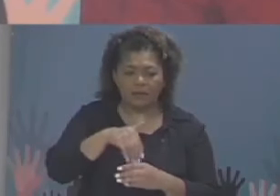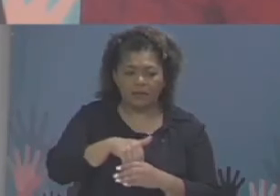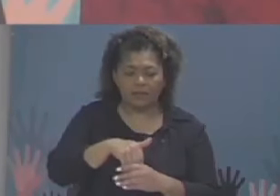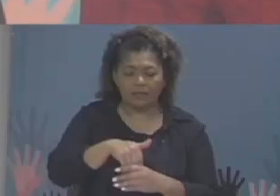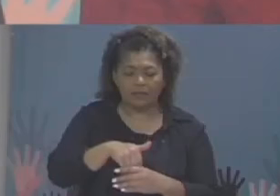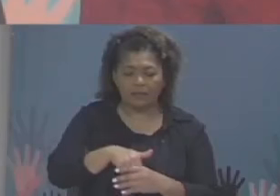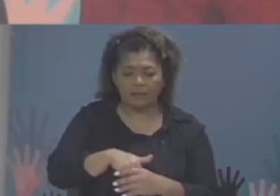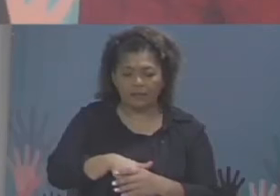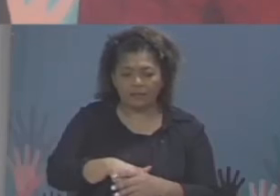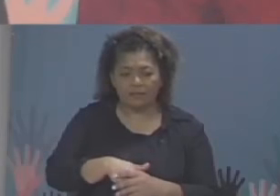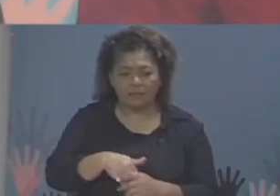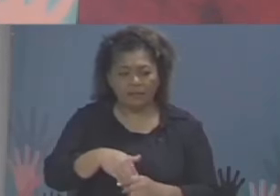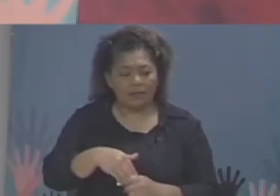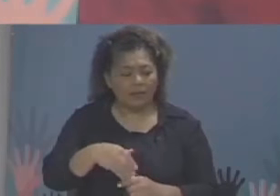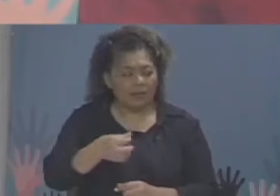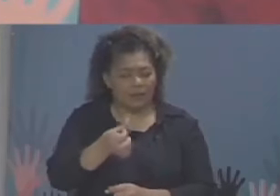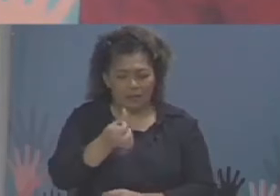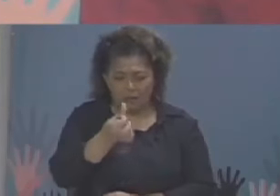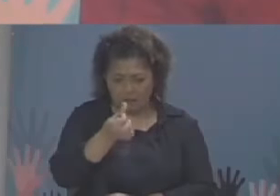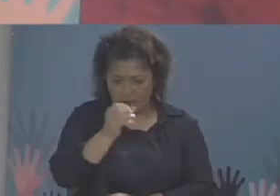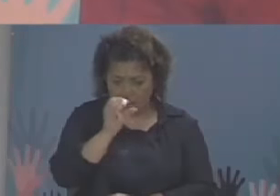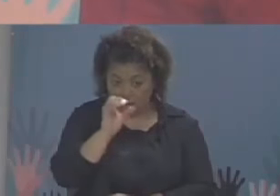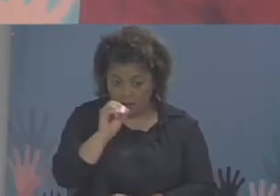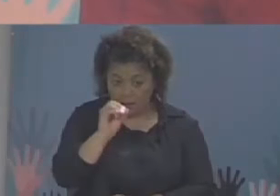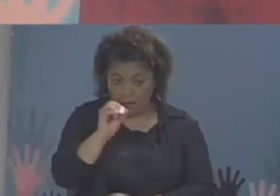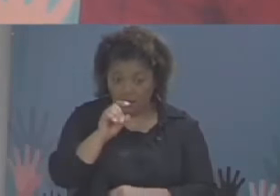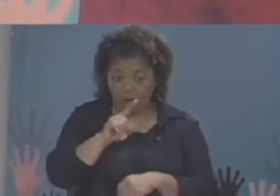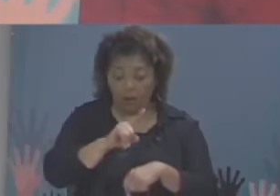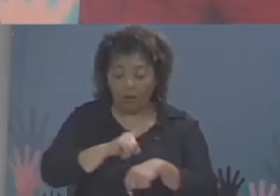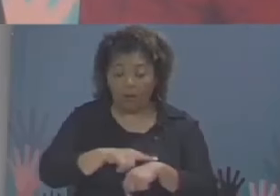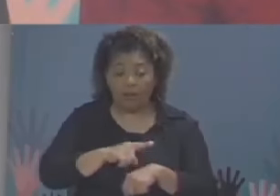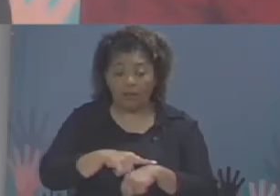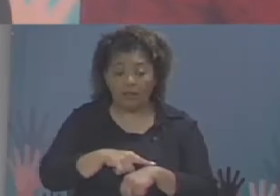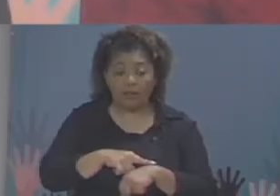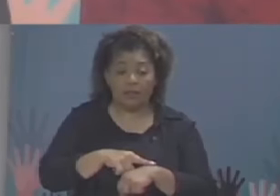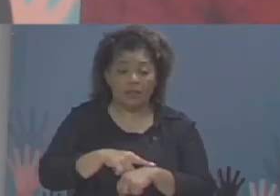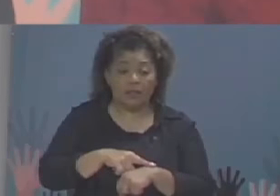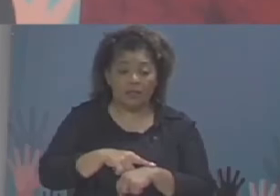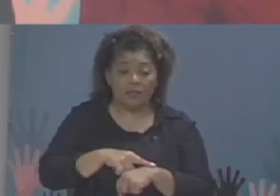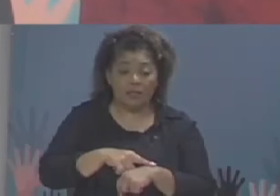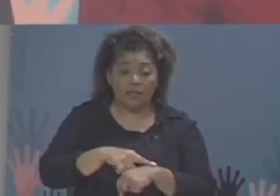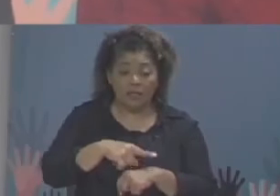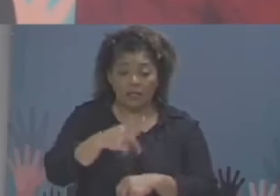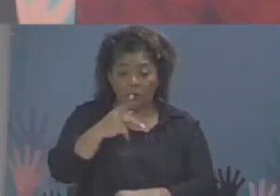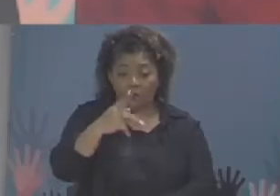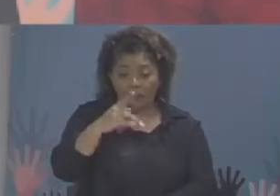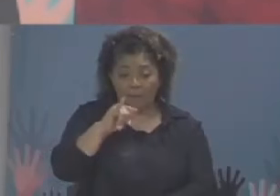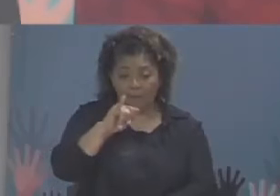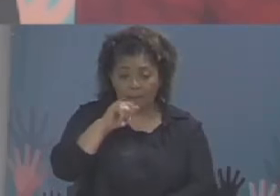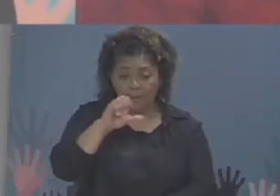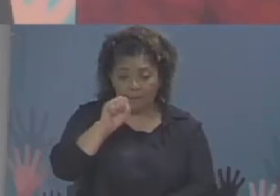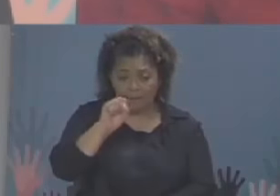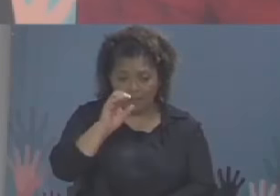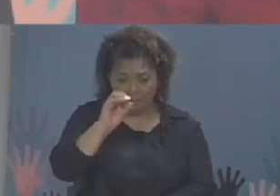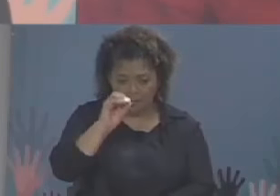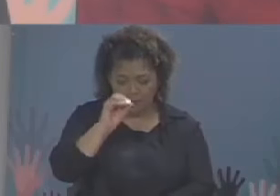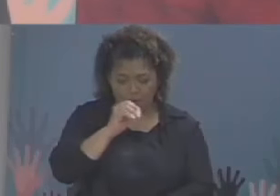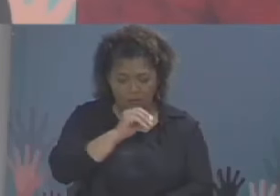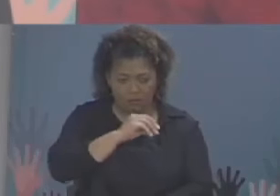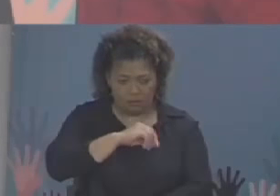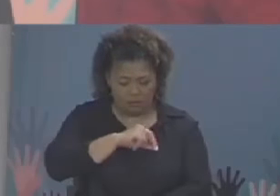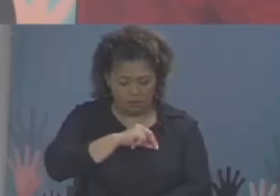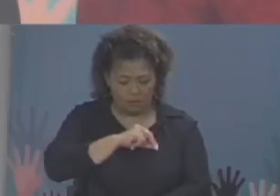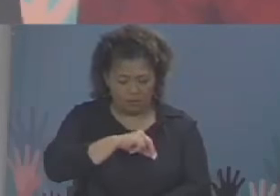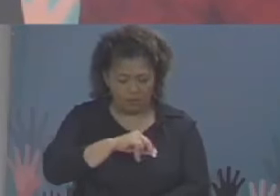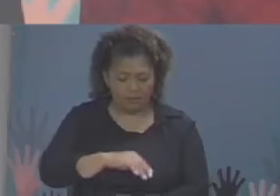piso salarial. Obviamente, não diz muito como, né? Até causa uma impressão na aprovação de que é o Conselho